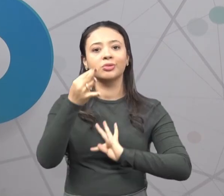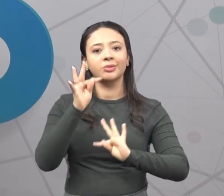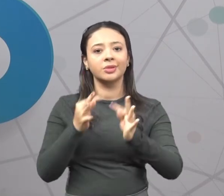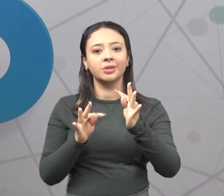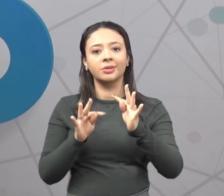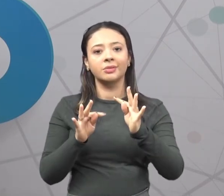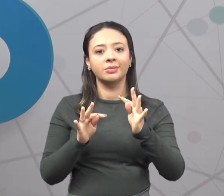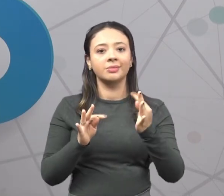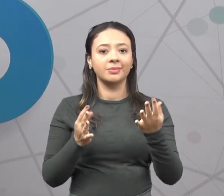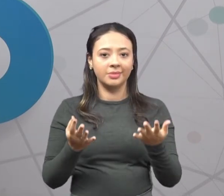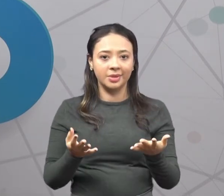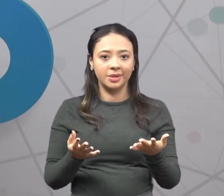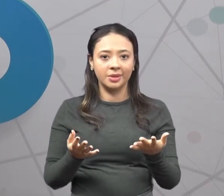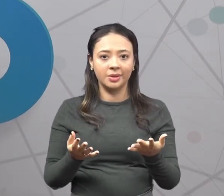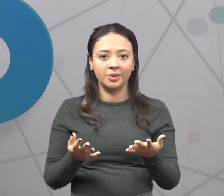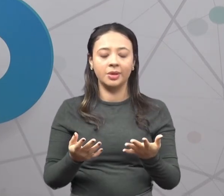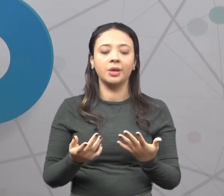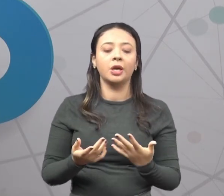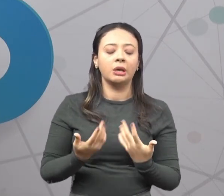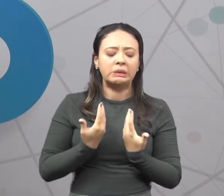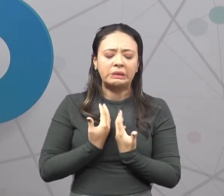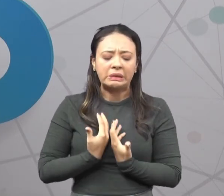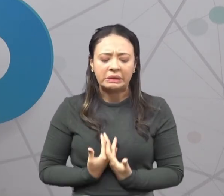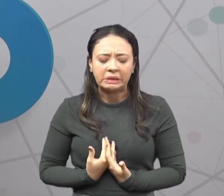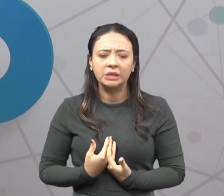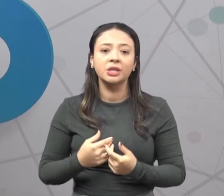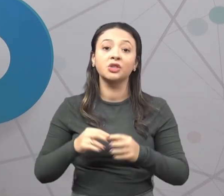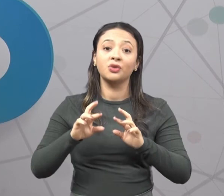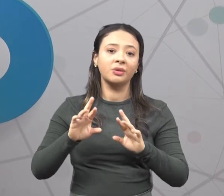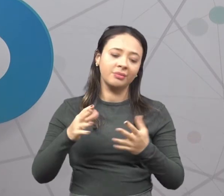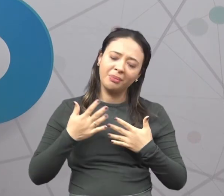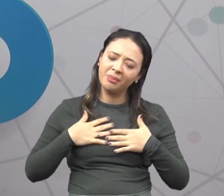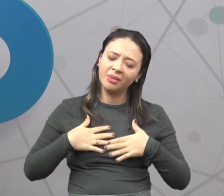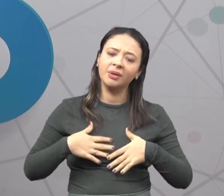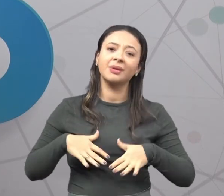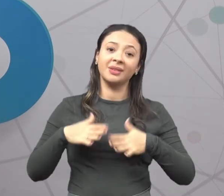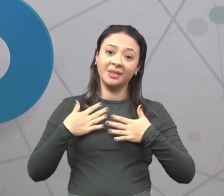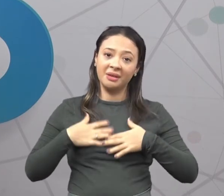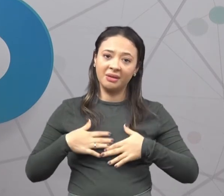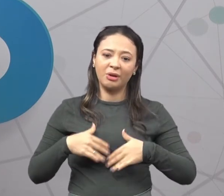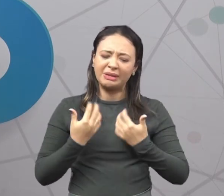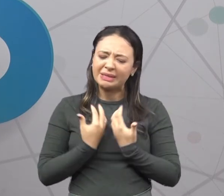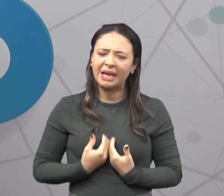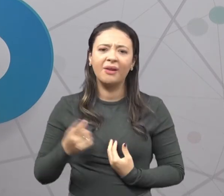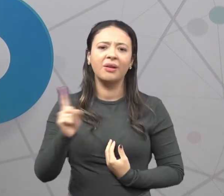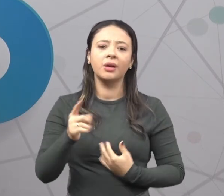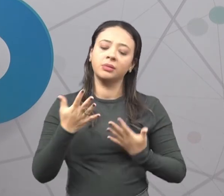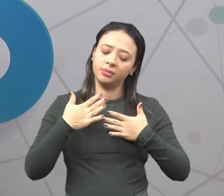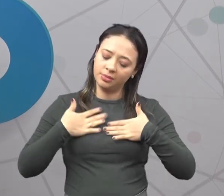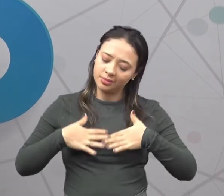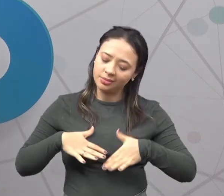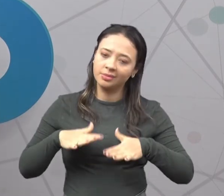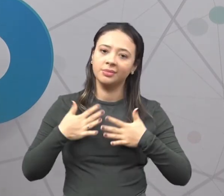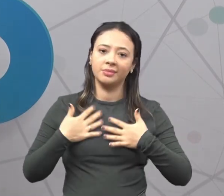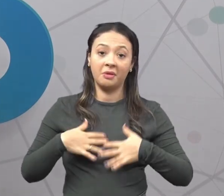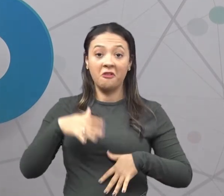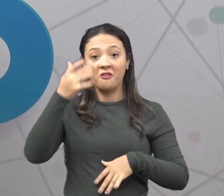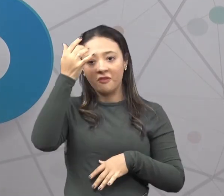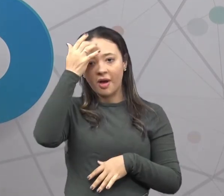na sombra, né, dentro daquela... E para eles esse trabalho ia ser mais tranquilo, mais fácil, tá bom?